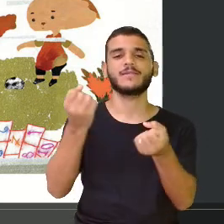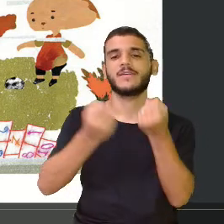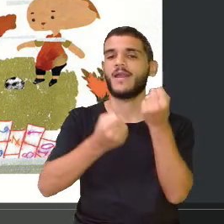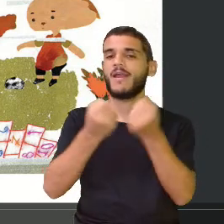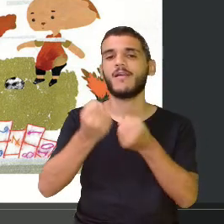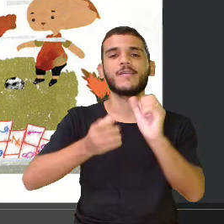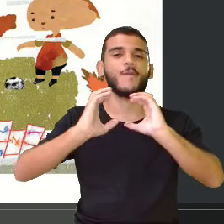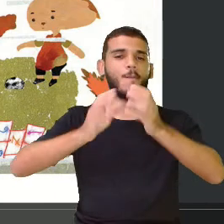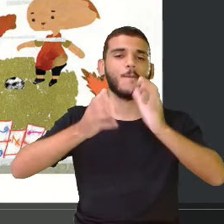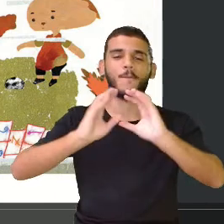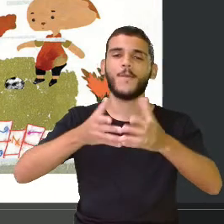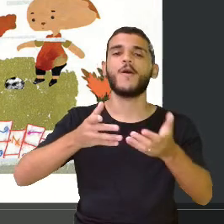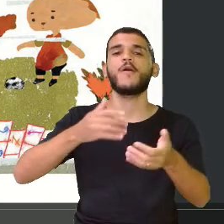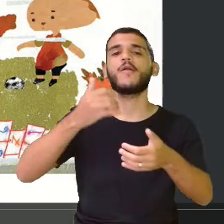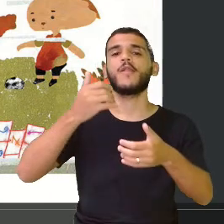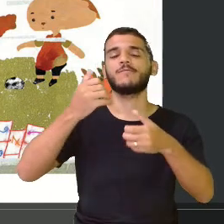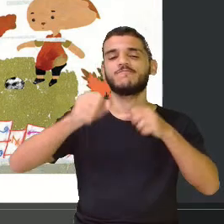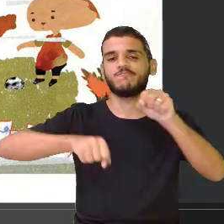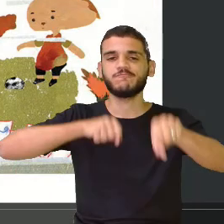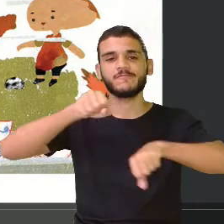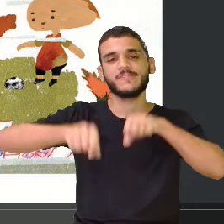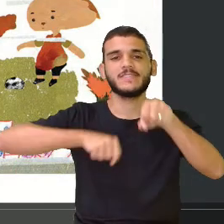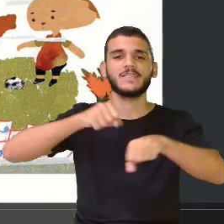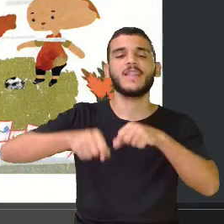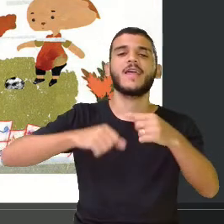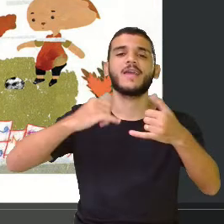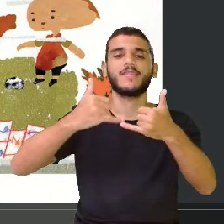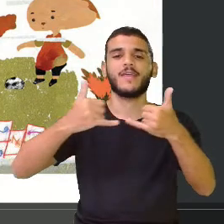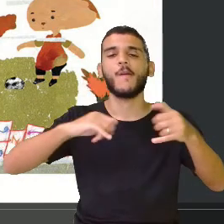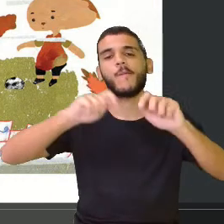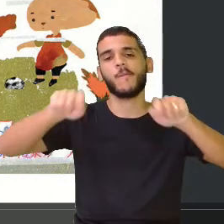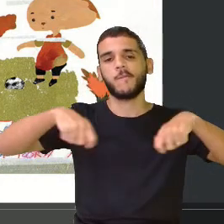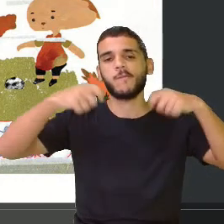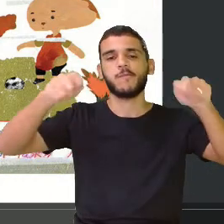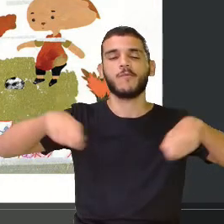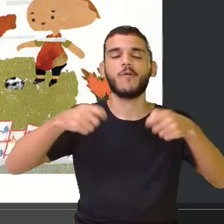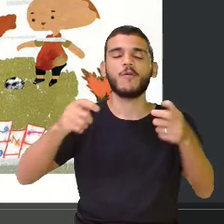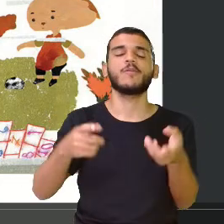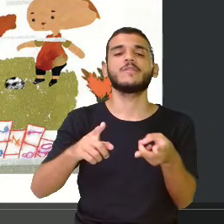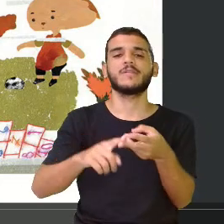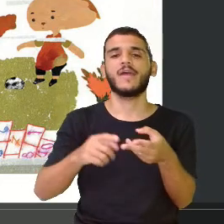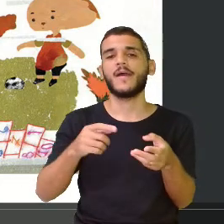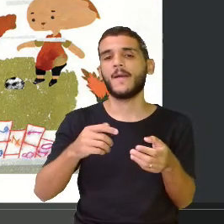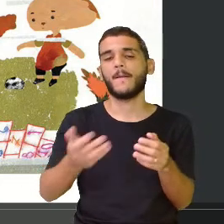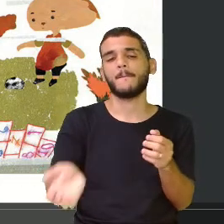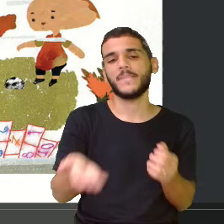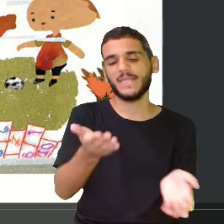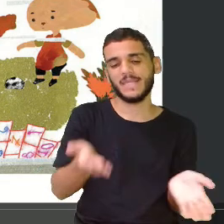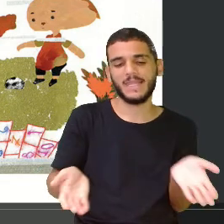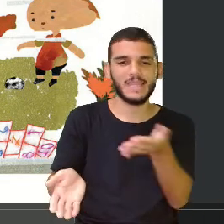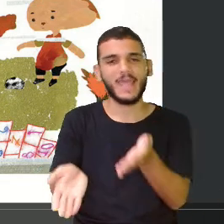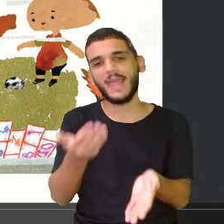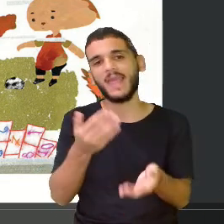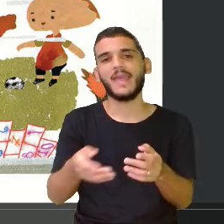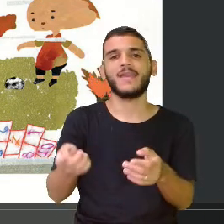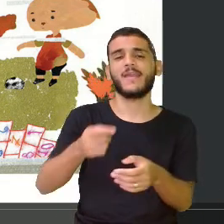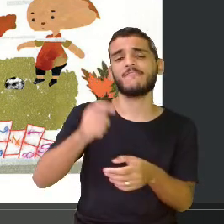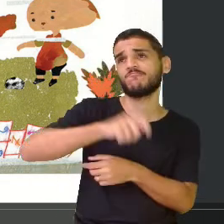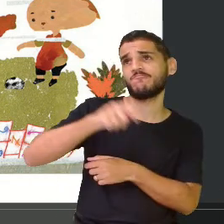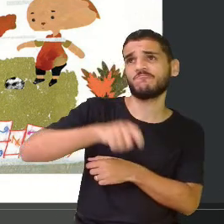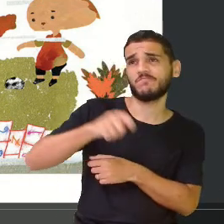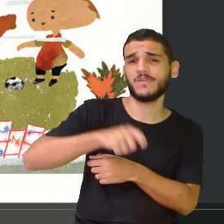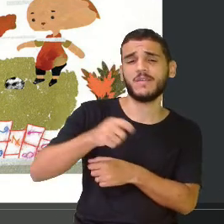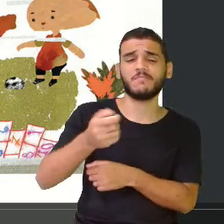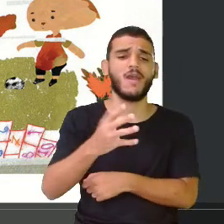bicicleta, pega-pega, corda, videogame, xadrez, amarelinha, peteca, pipa, amigo,